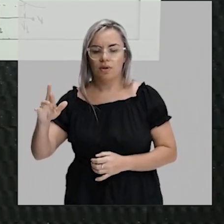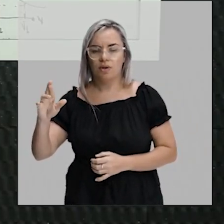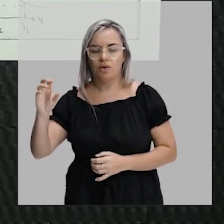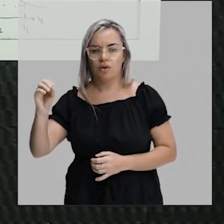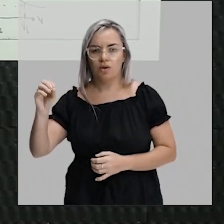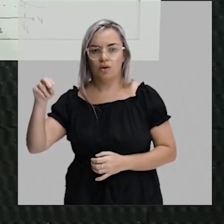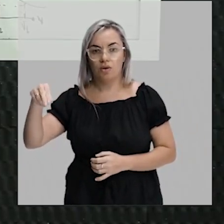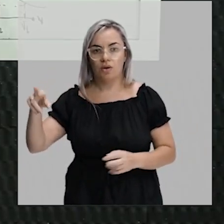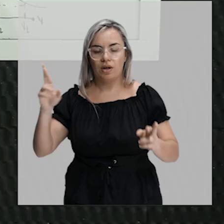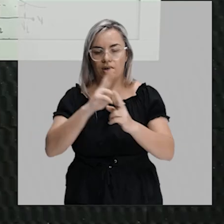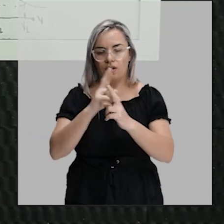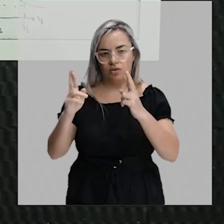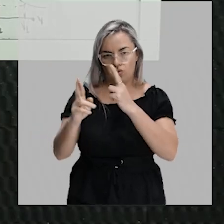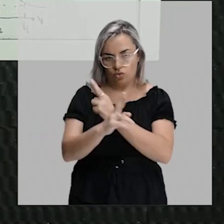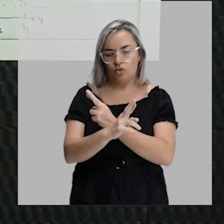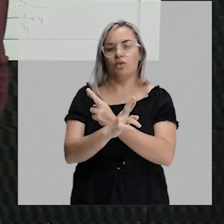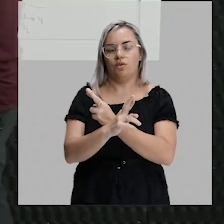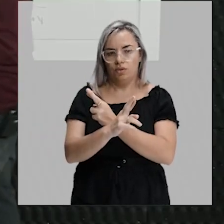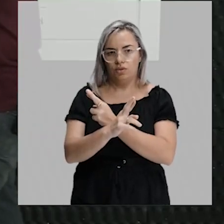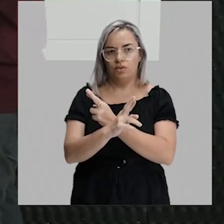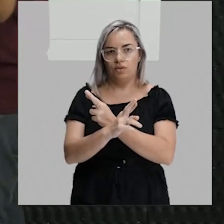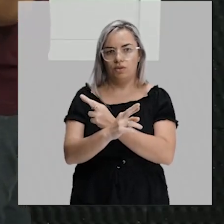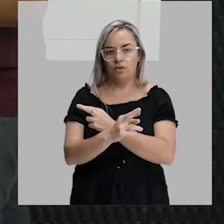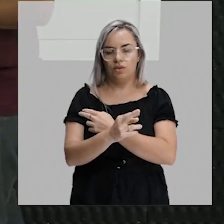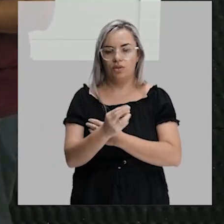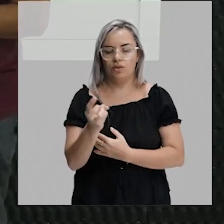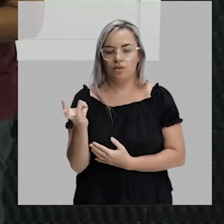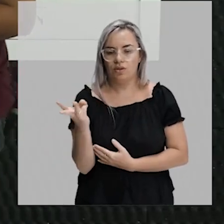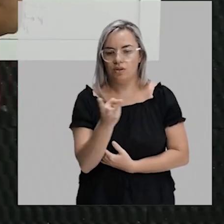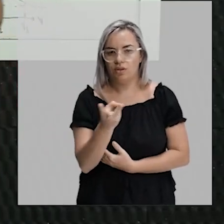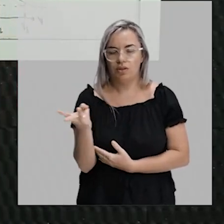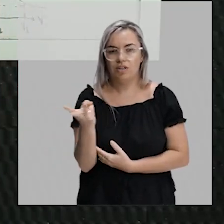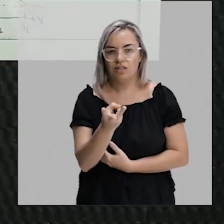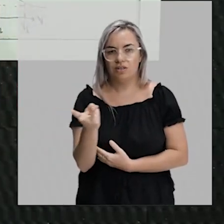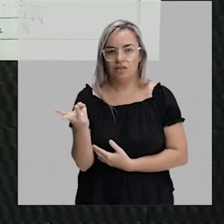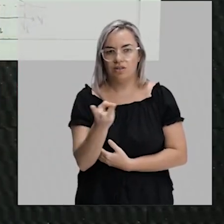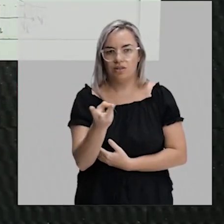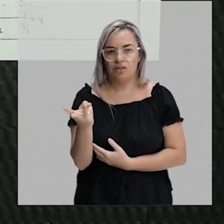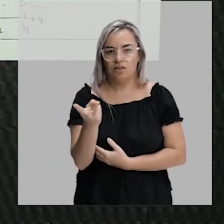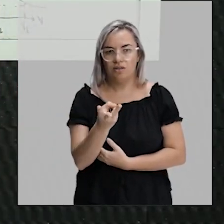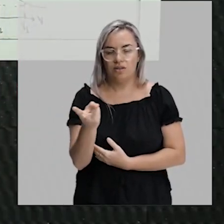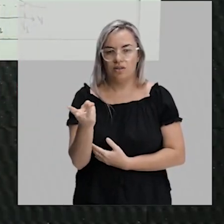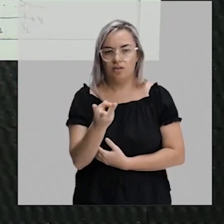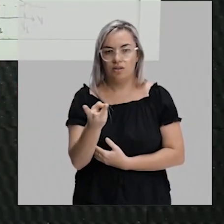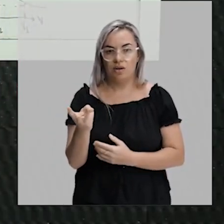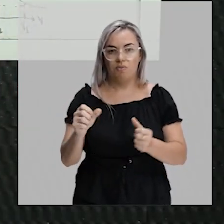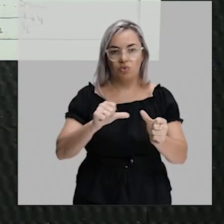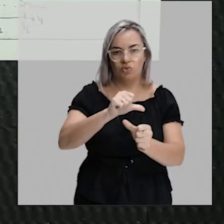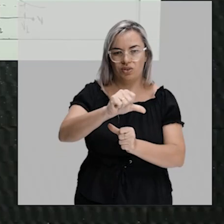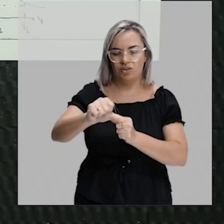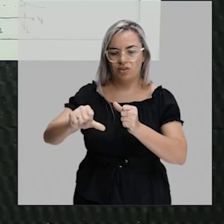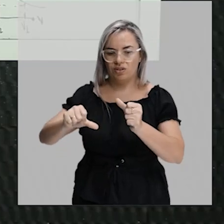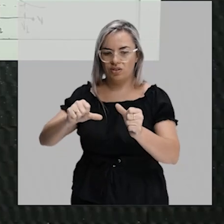relacionar as três variáveis e também